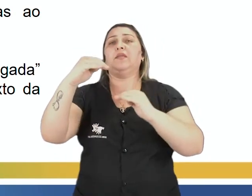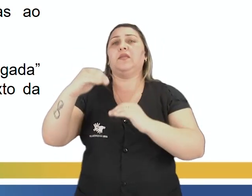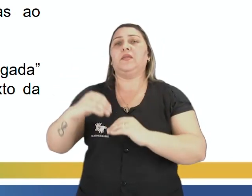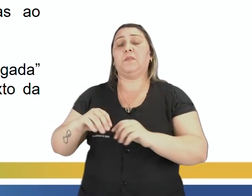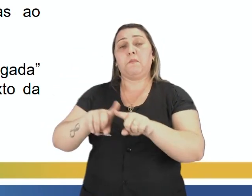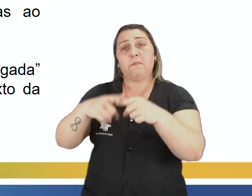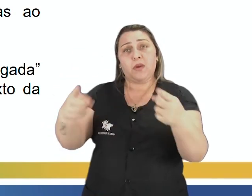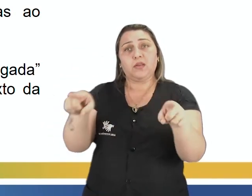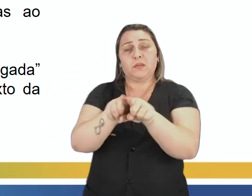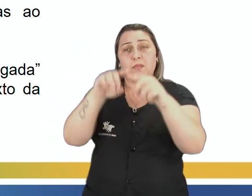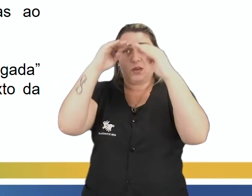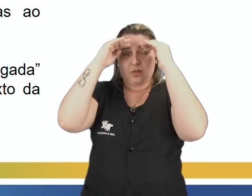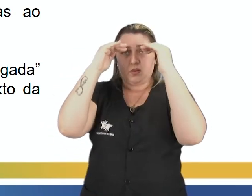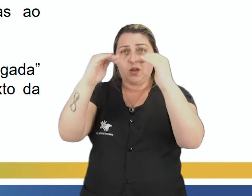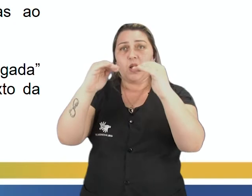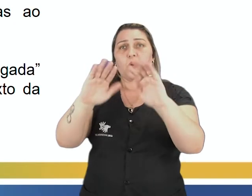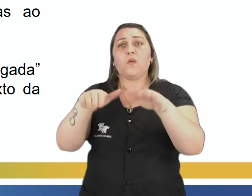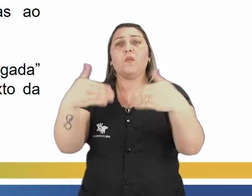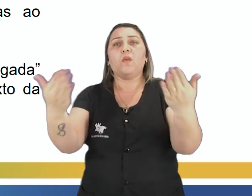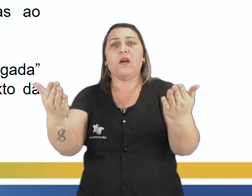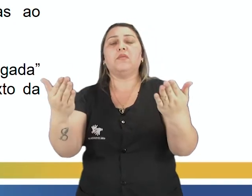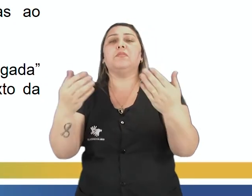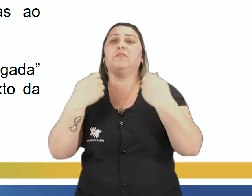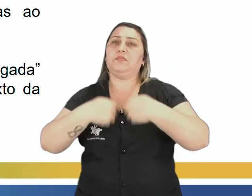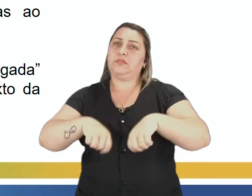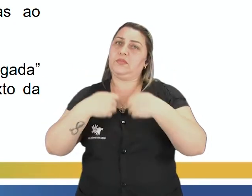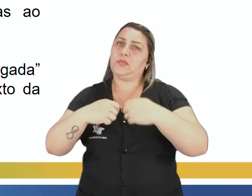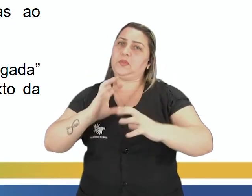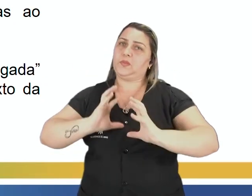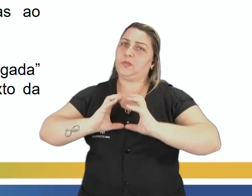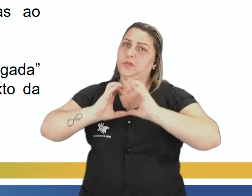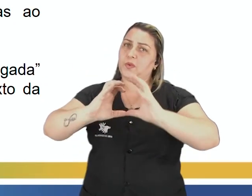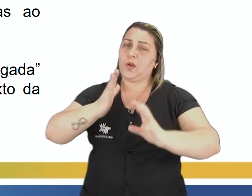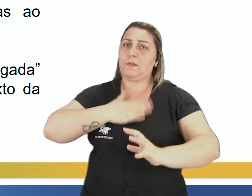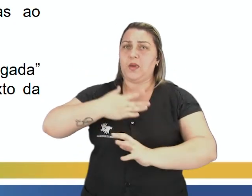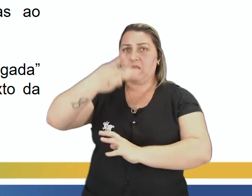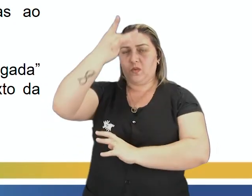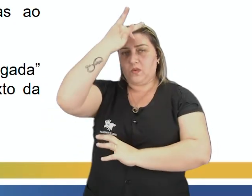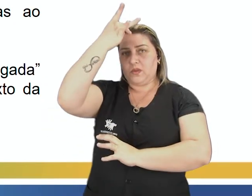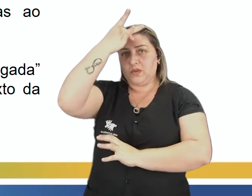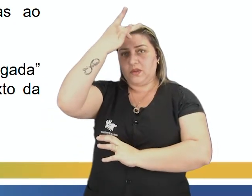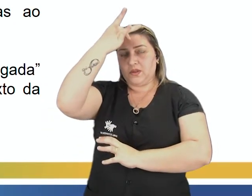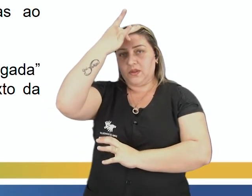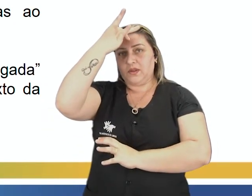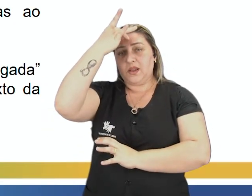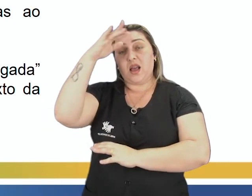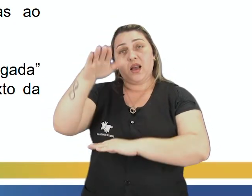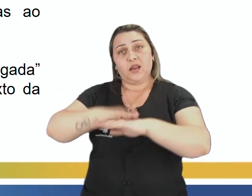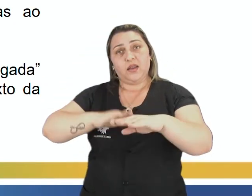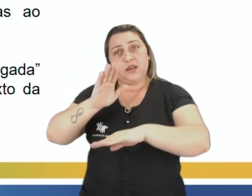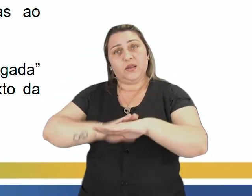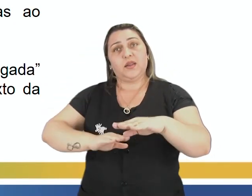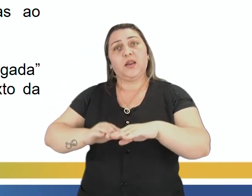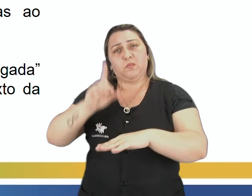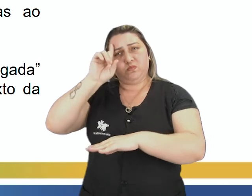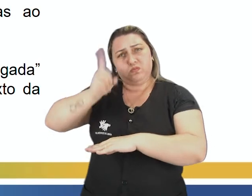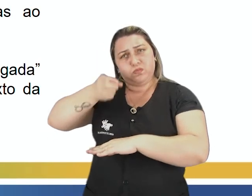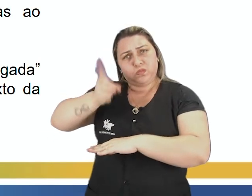tais, mas obedecerei quando estiver em conflito com a minha consciência. O assim chamado patrão